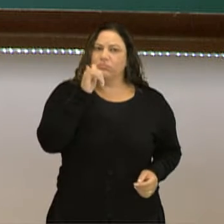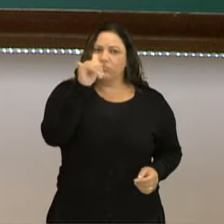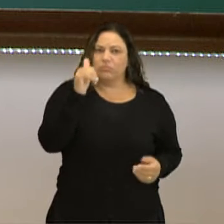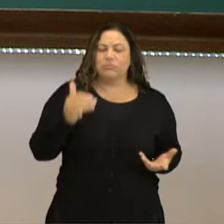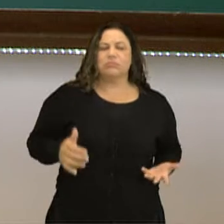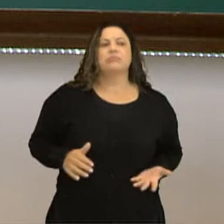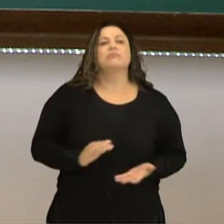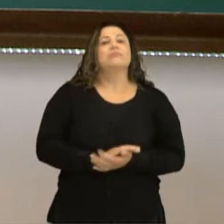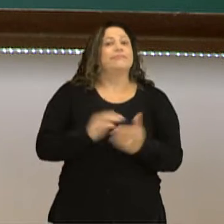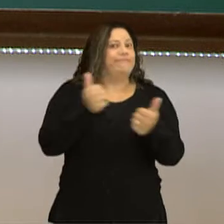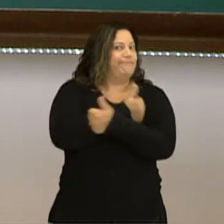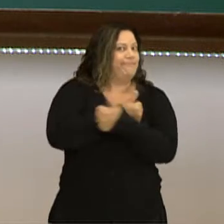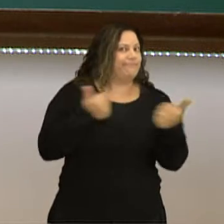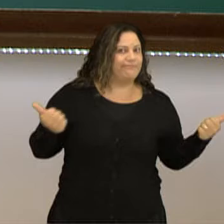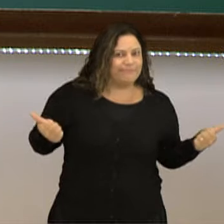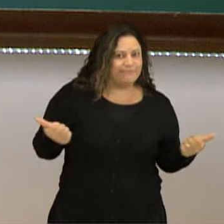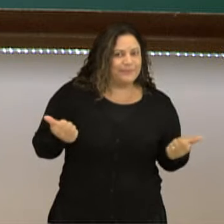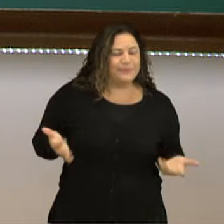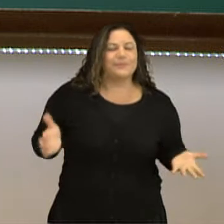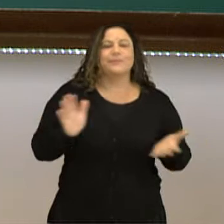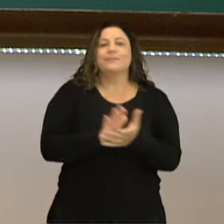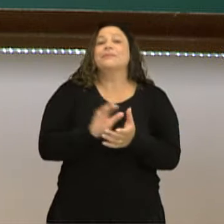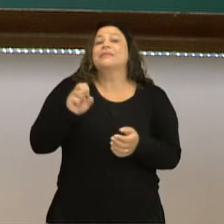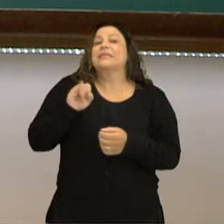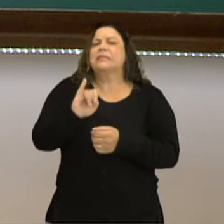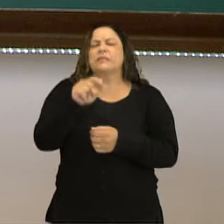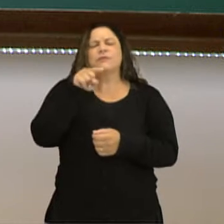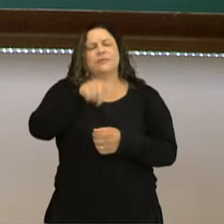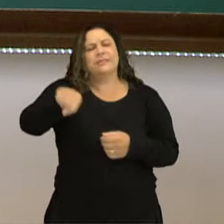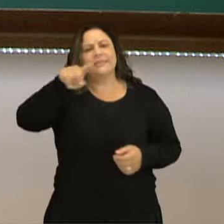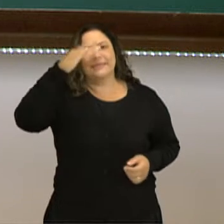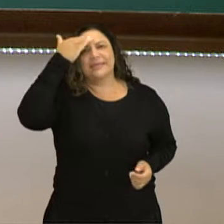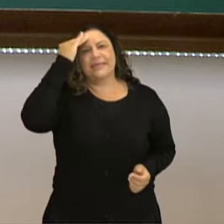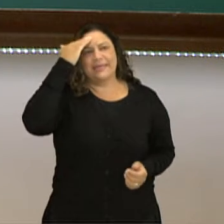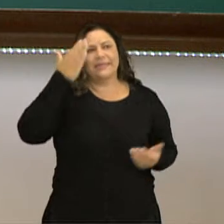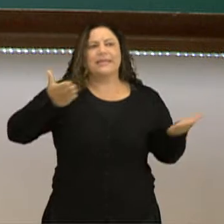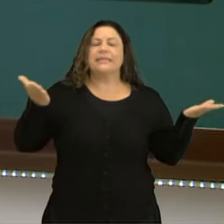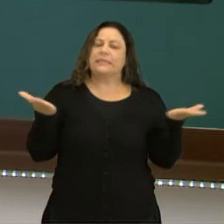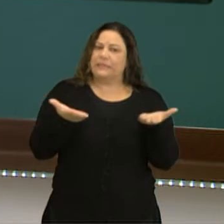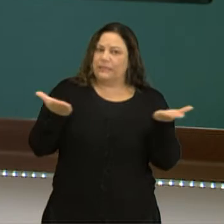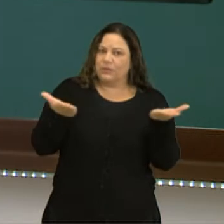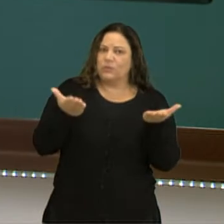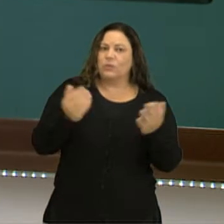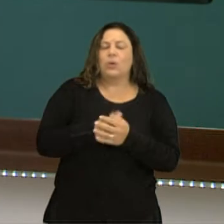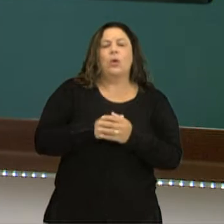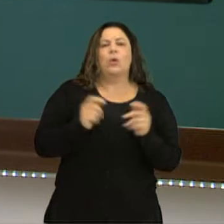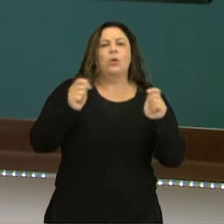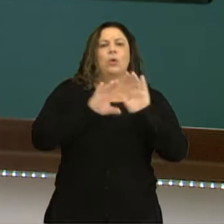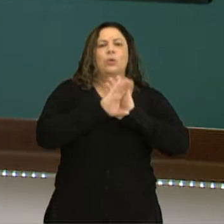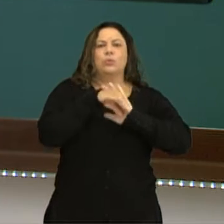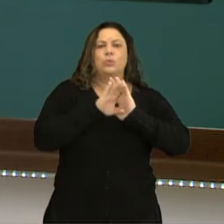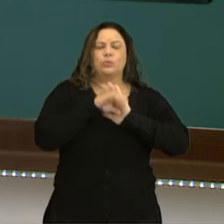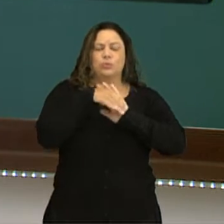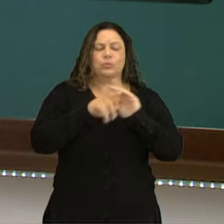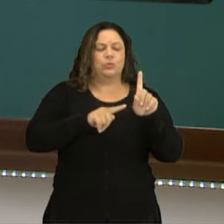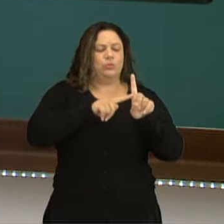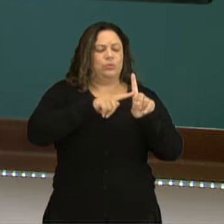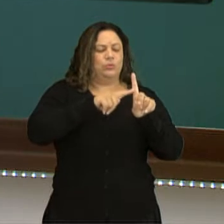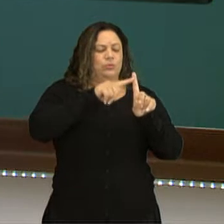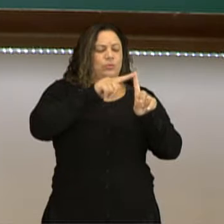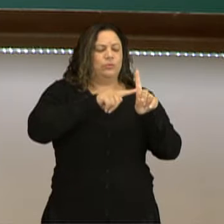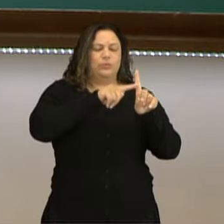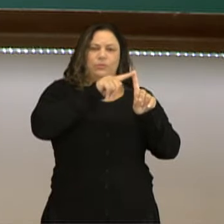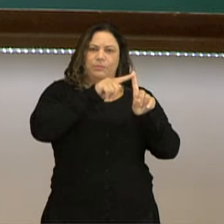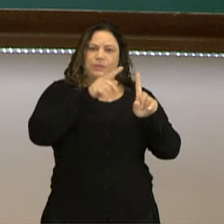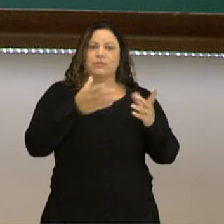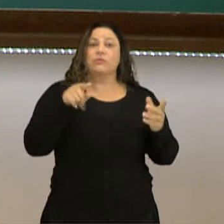Joule. Beleza? Se você compreendeu isso, eu agora posso trazer o conceito de temperatura. Se você